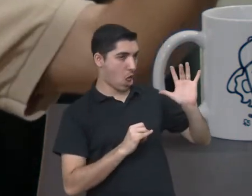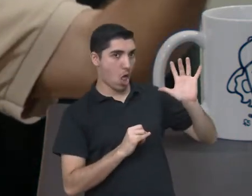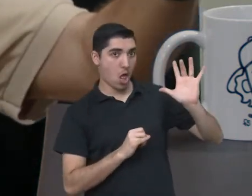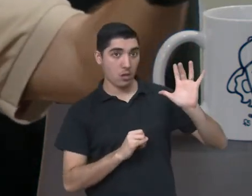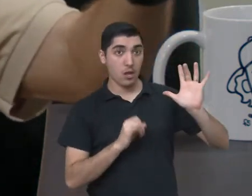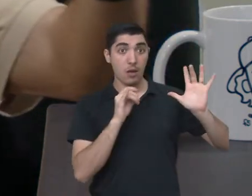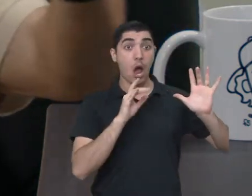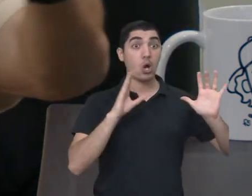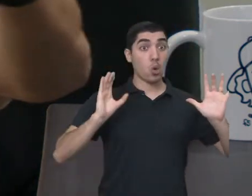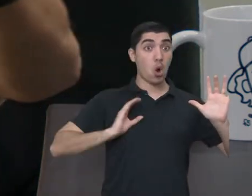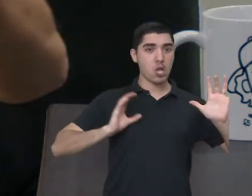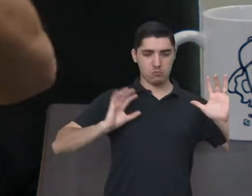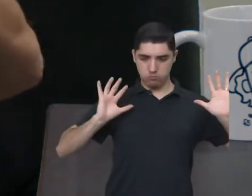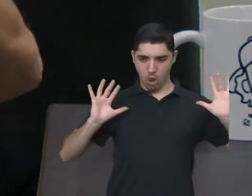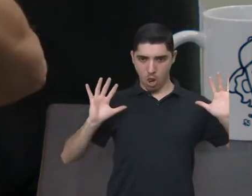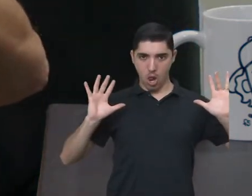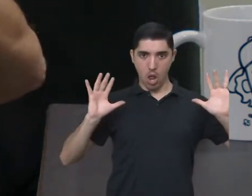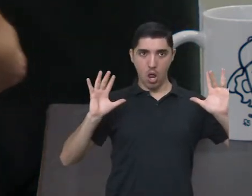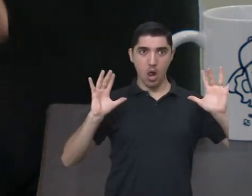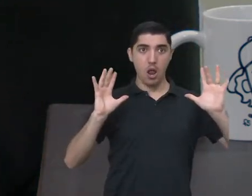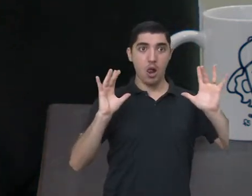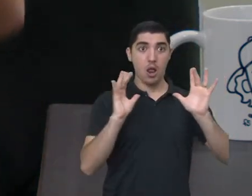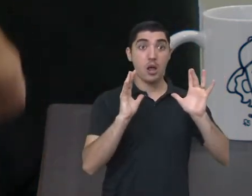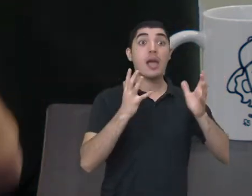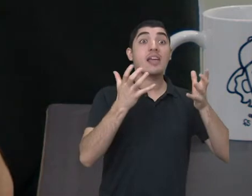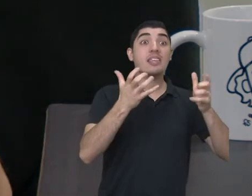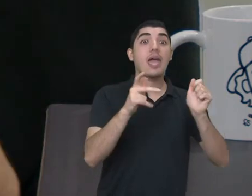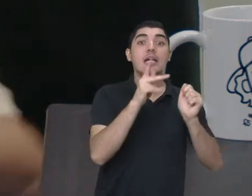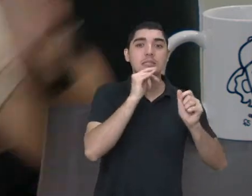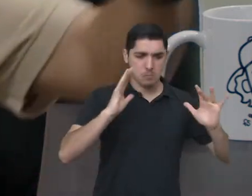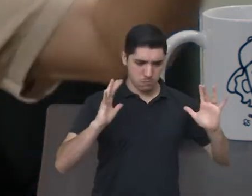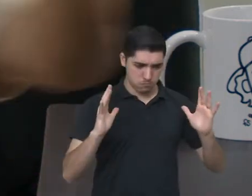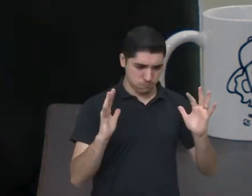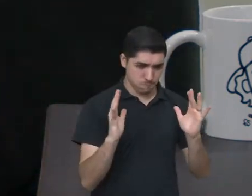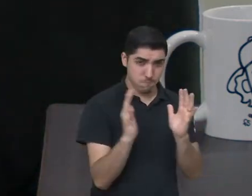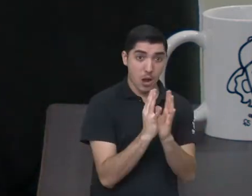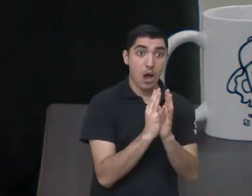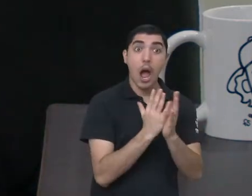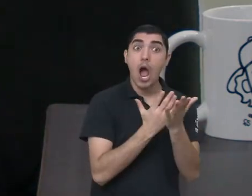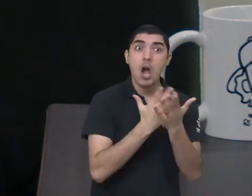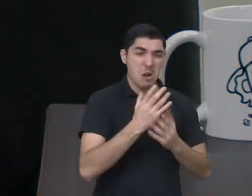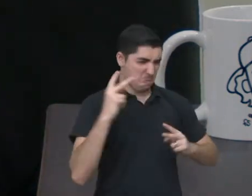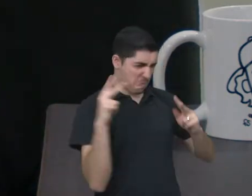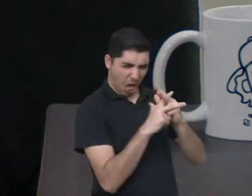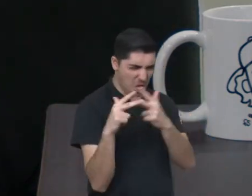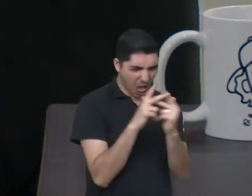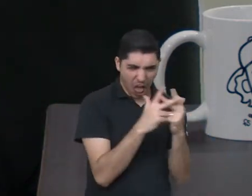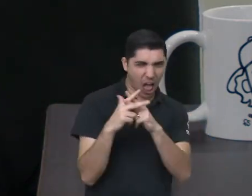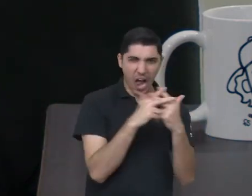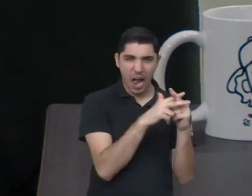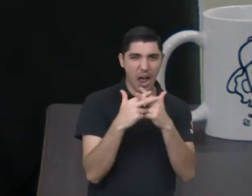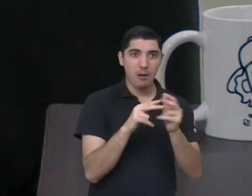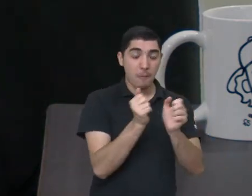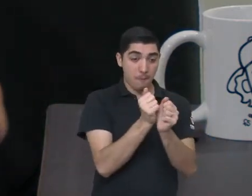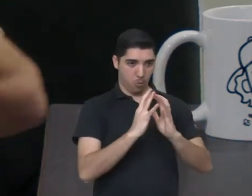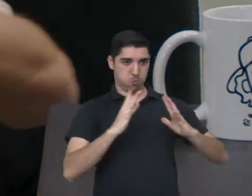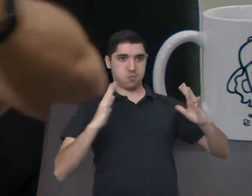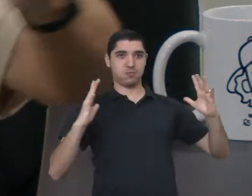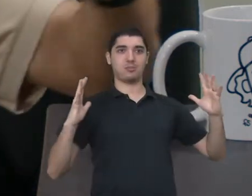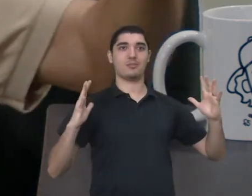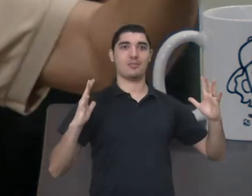para mim são inesquecíveis. O jogo contra o Santo André, aqui no Martins Pereira, São José e Santo André. São José, se vencesse o Santo